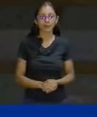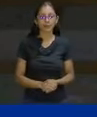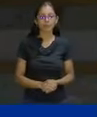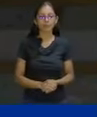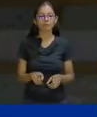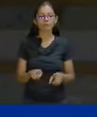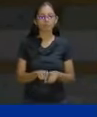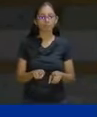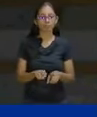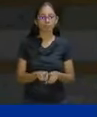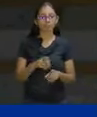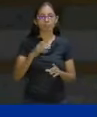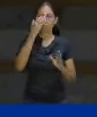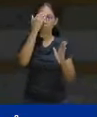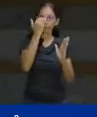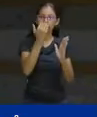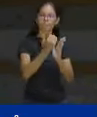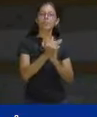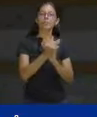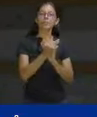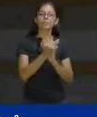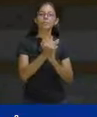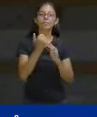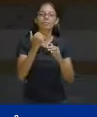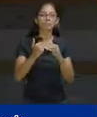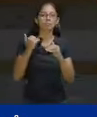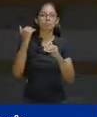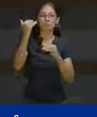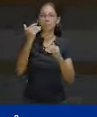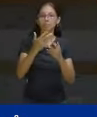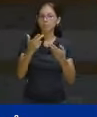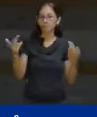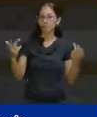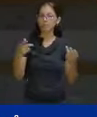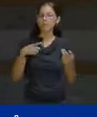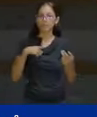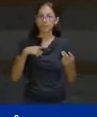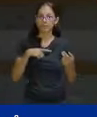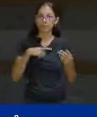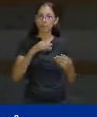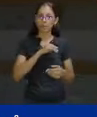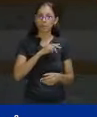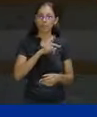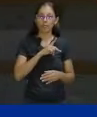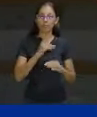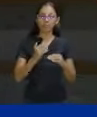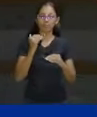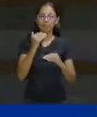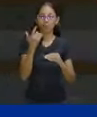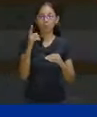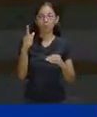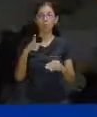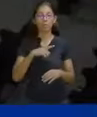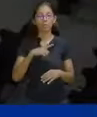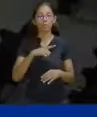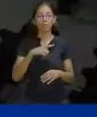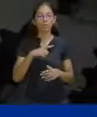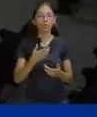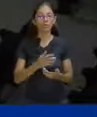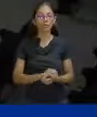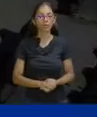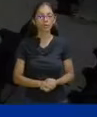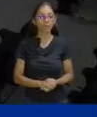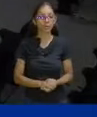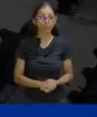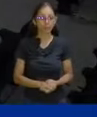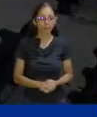concretização à ordem que foi determinada pelos órgãos superiores da nossa instituição. E eu acredito que essa é uma